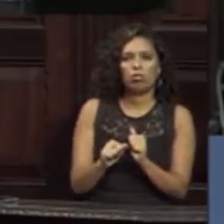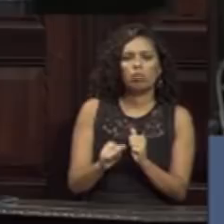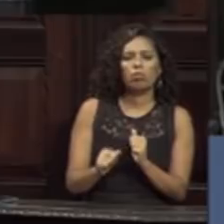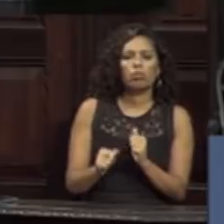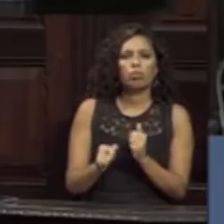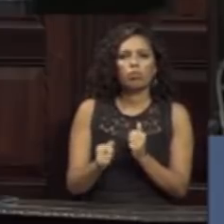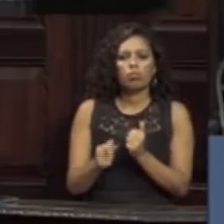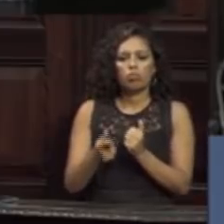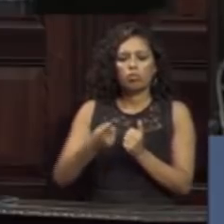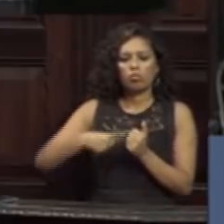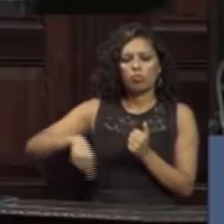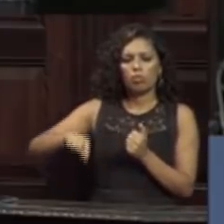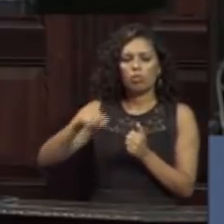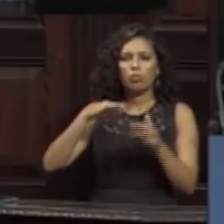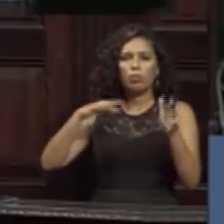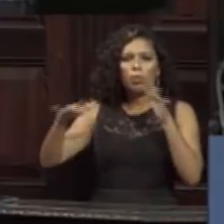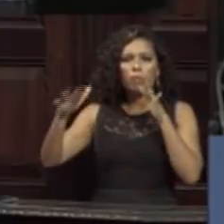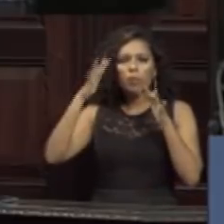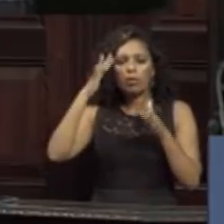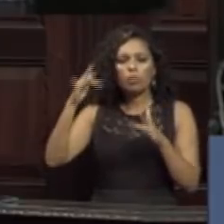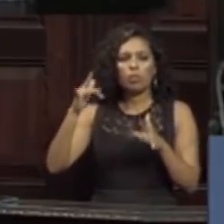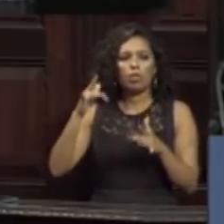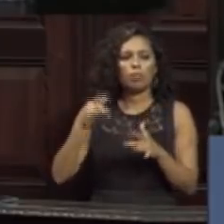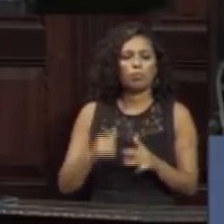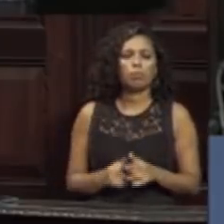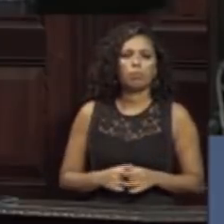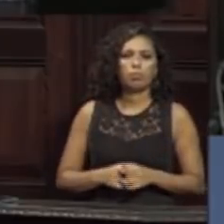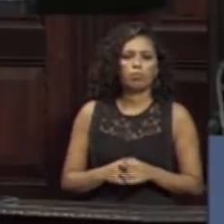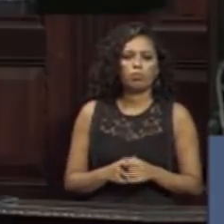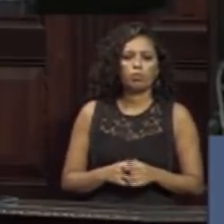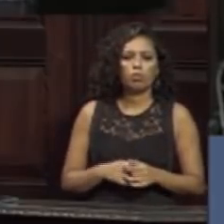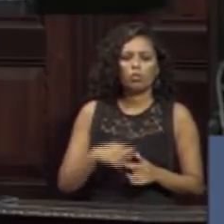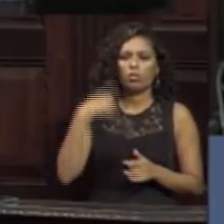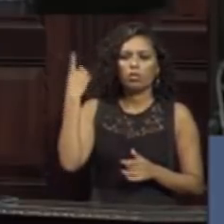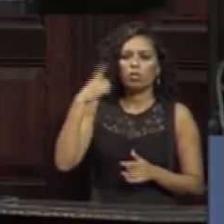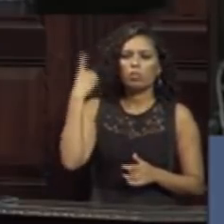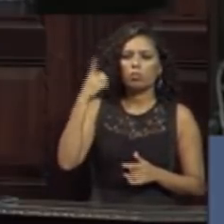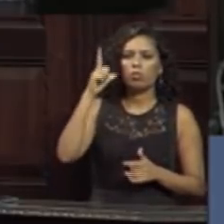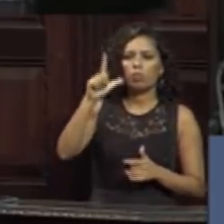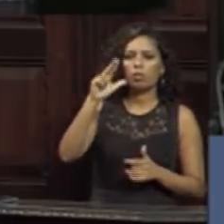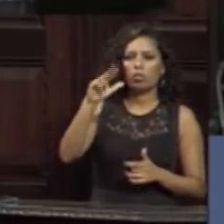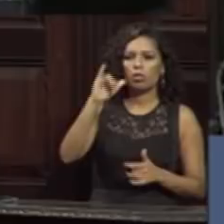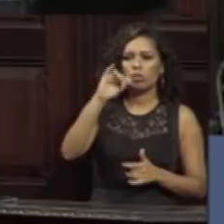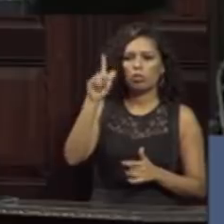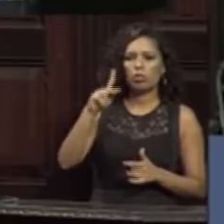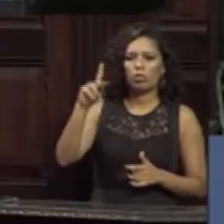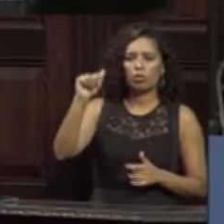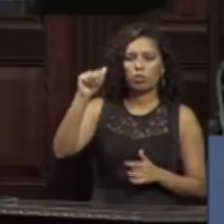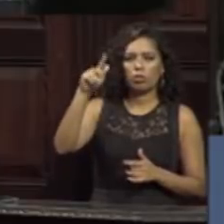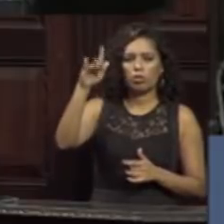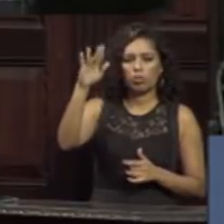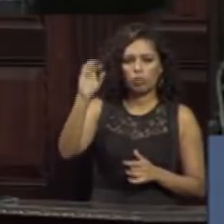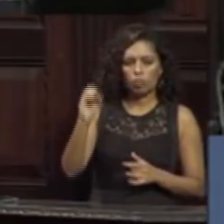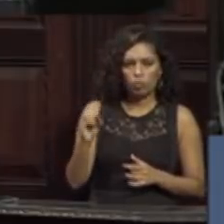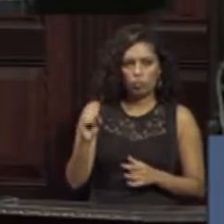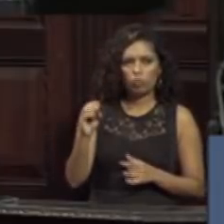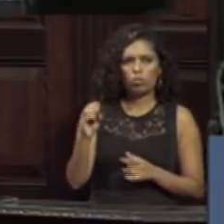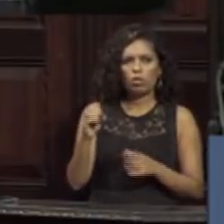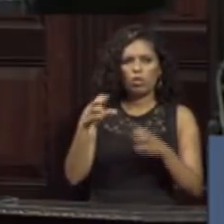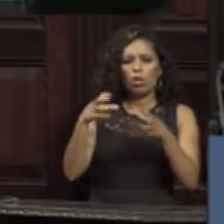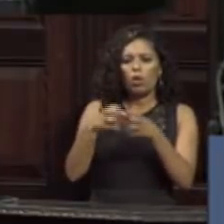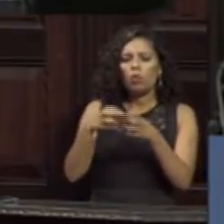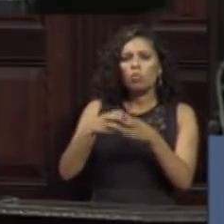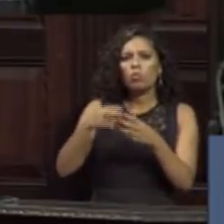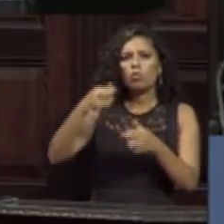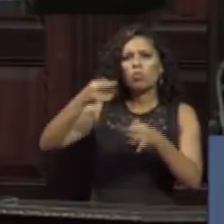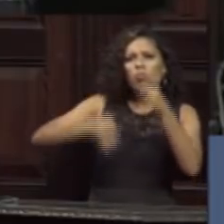fiscalização financeira e controle, favorável. Relatores, deputados Luiz Paulo, Carlos Mink e Milton Rangel. Pendendo de pareceres das comissões de Constituição, Justiça, de